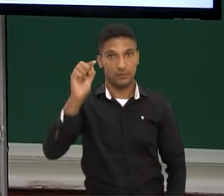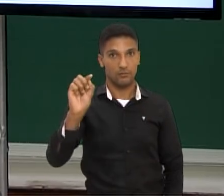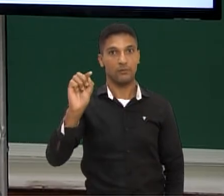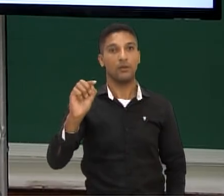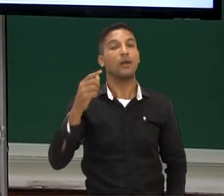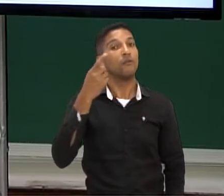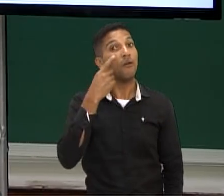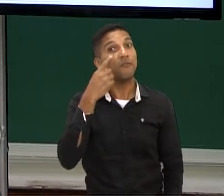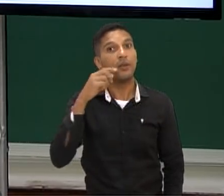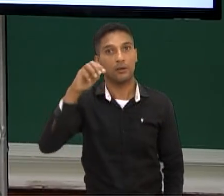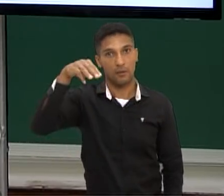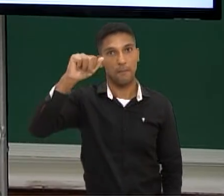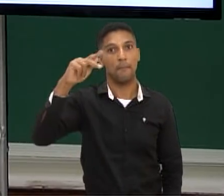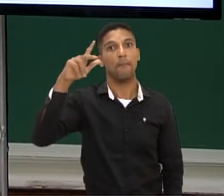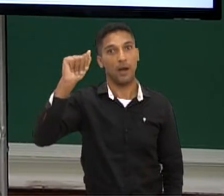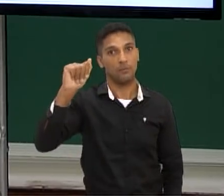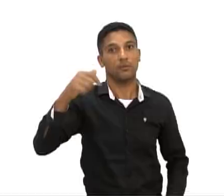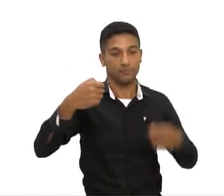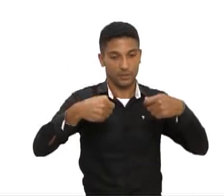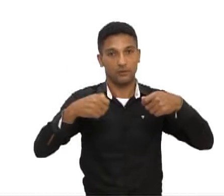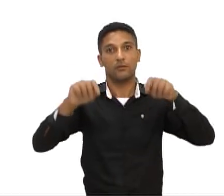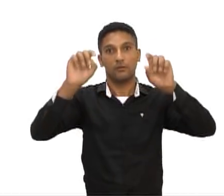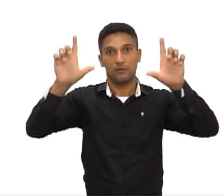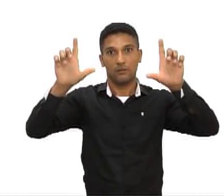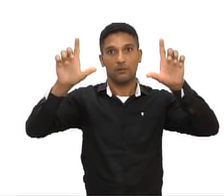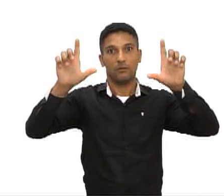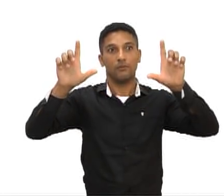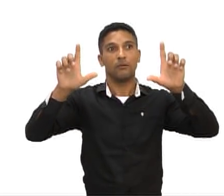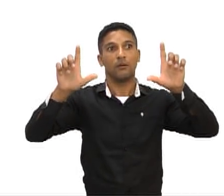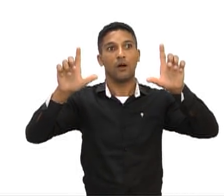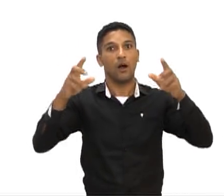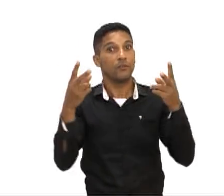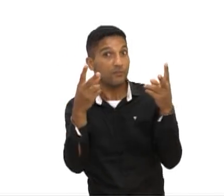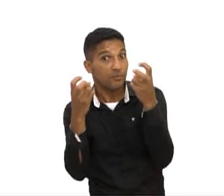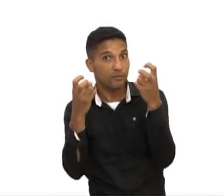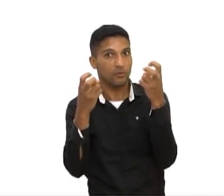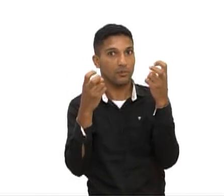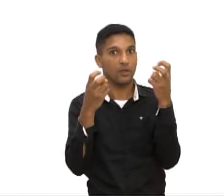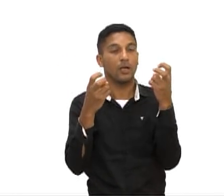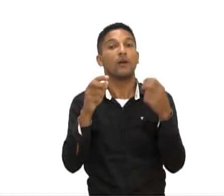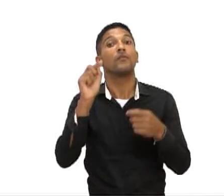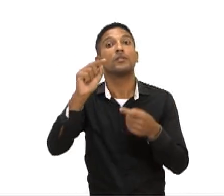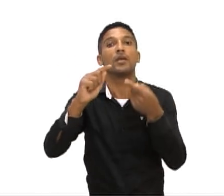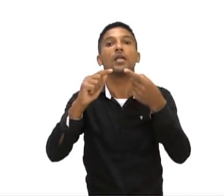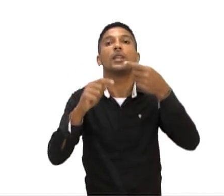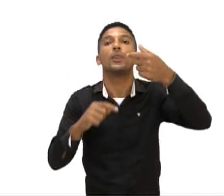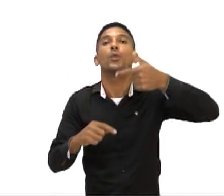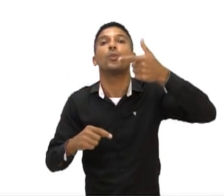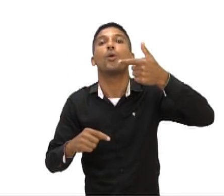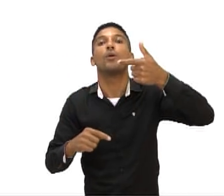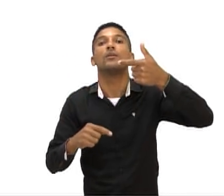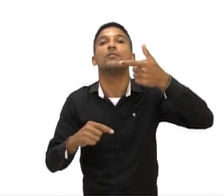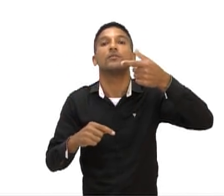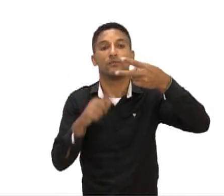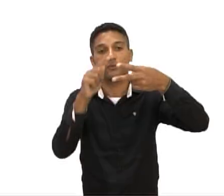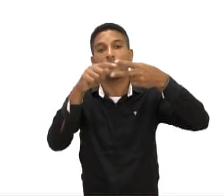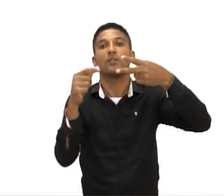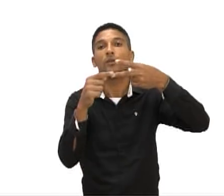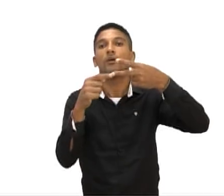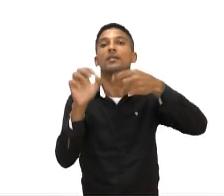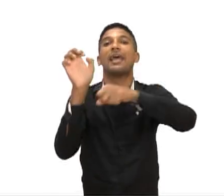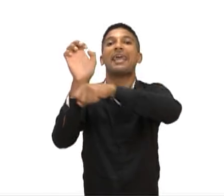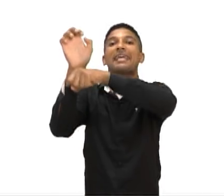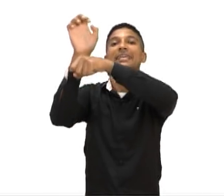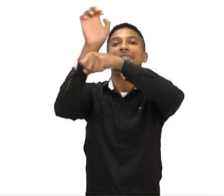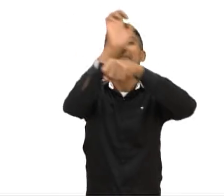vocês assimilem bem esse conteúdo. Observe o mapa e cite 2 estados com maior